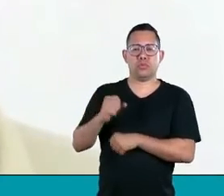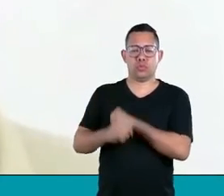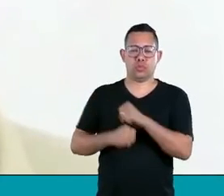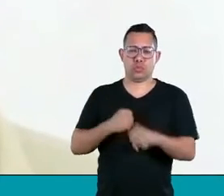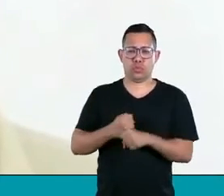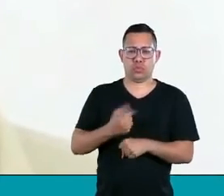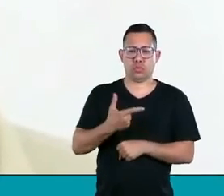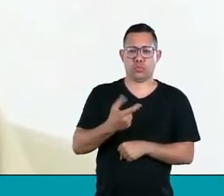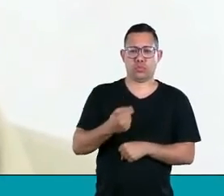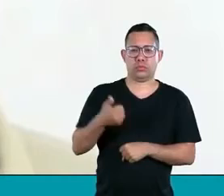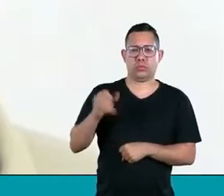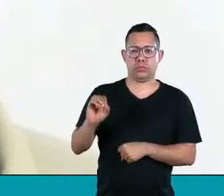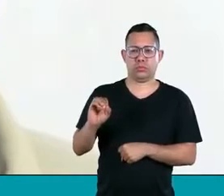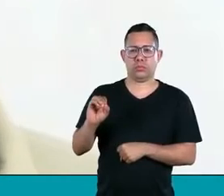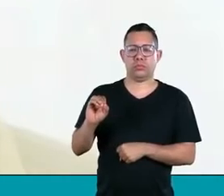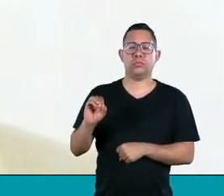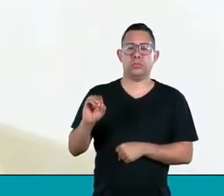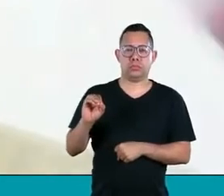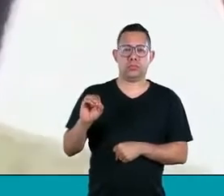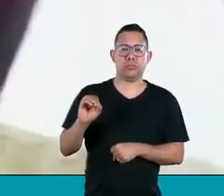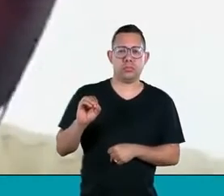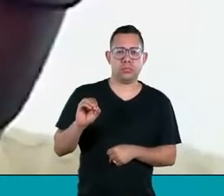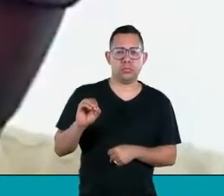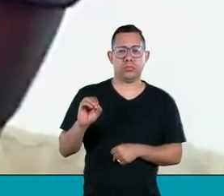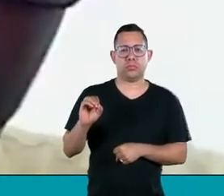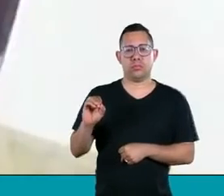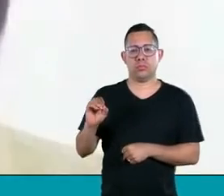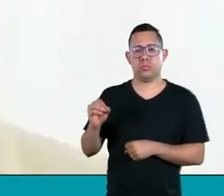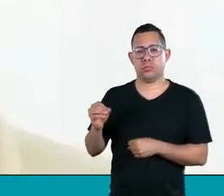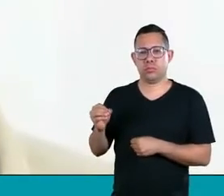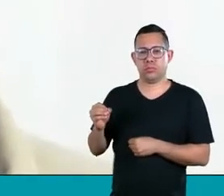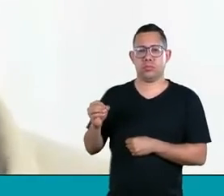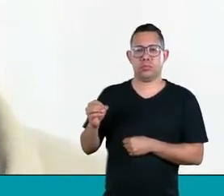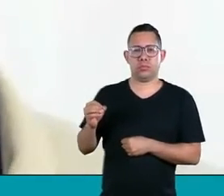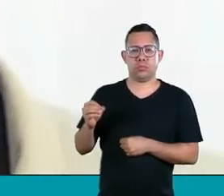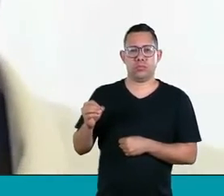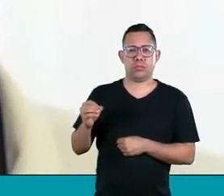2010, fui convidado